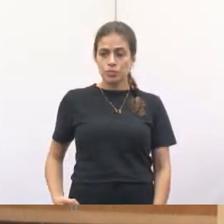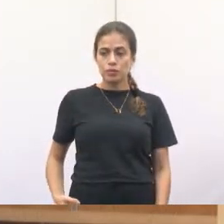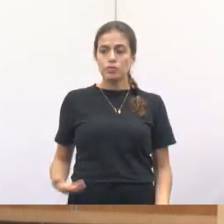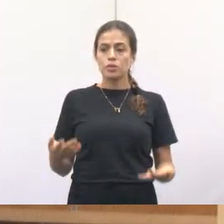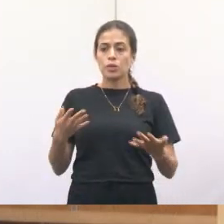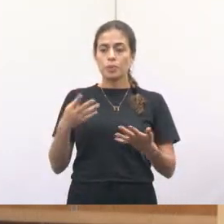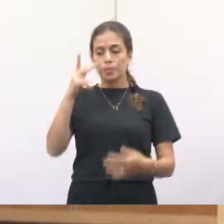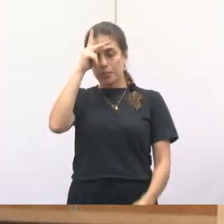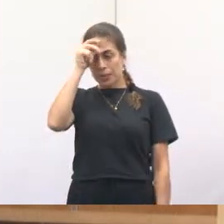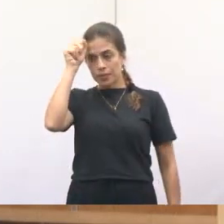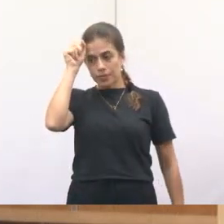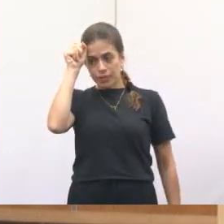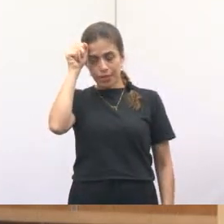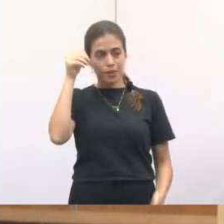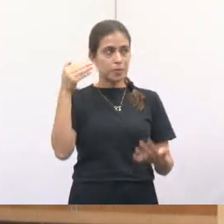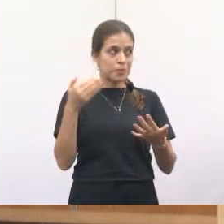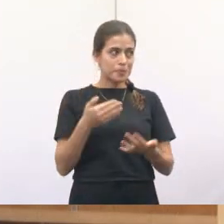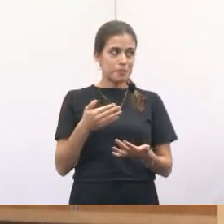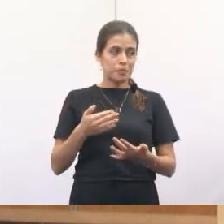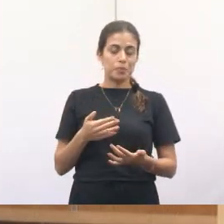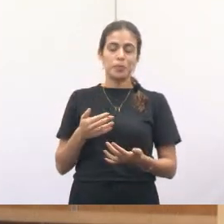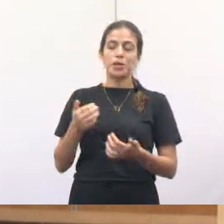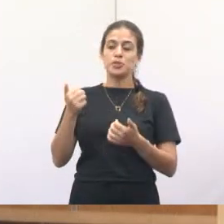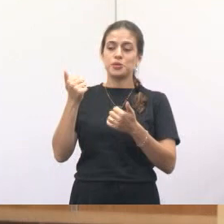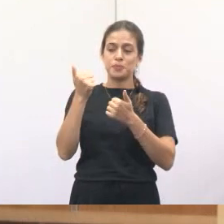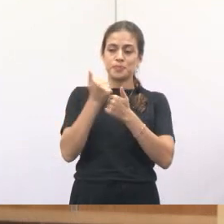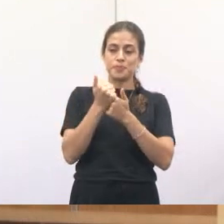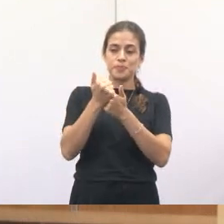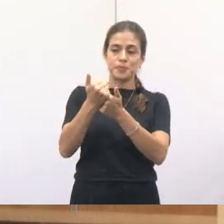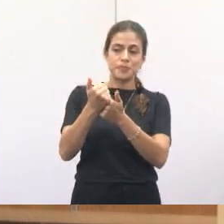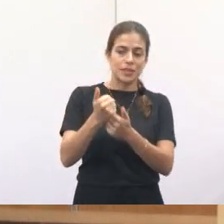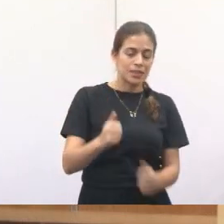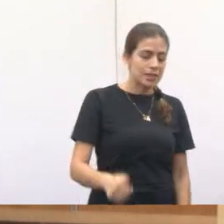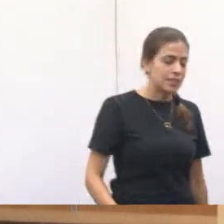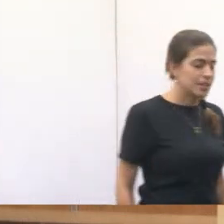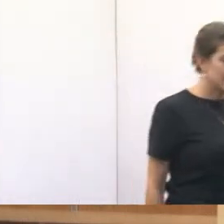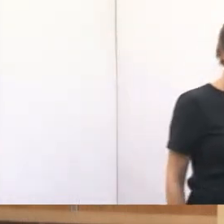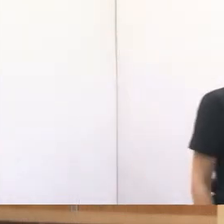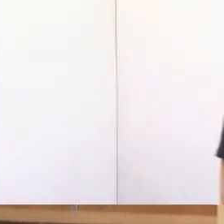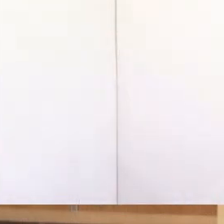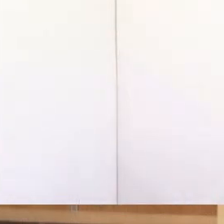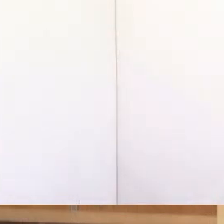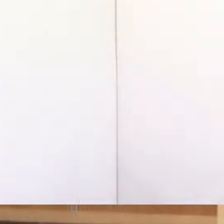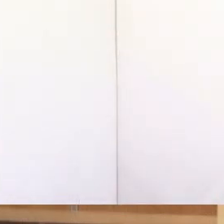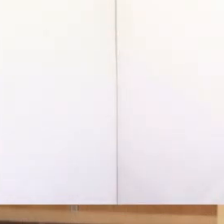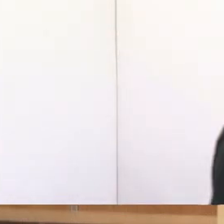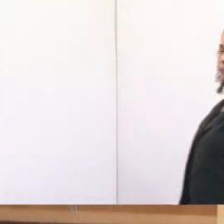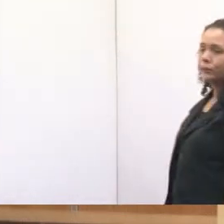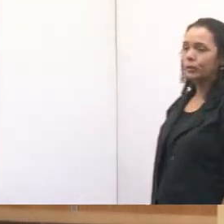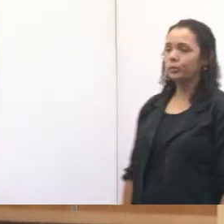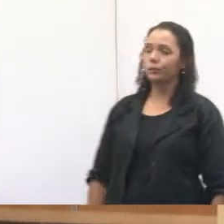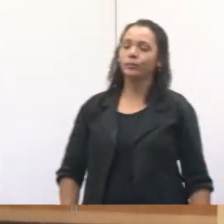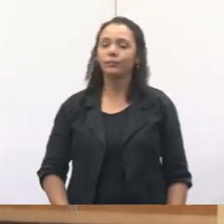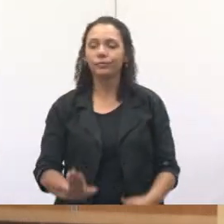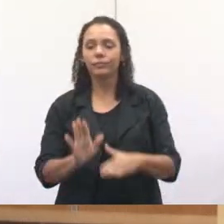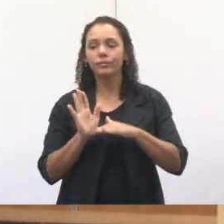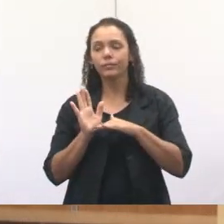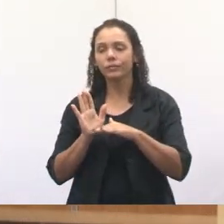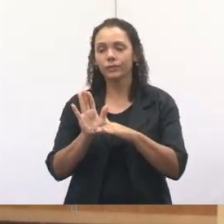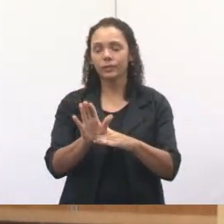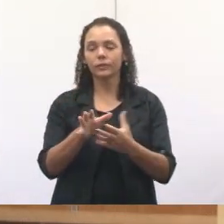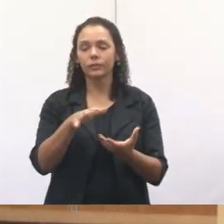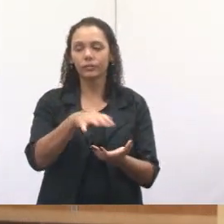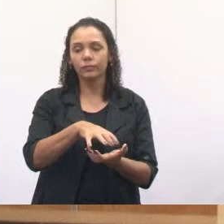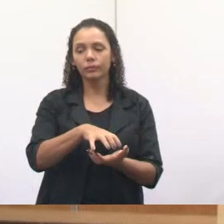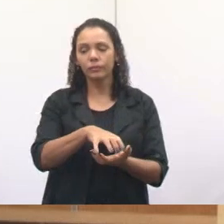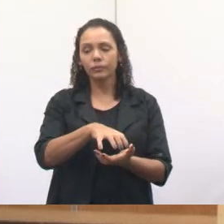atual prefeito, não é? Construir um centro dia para amparar os idosos do nosso